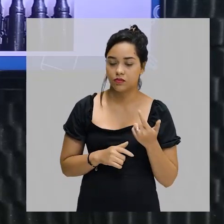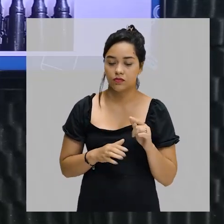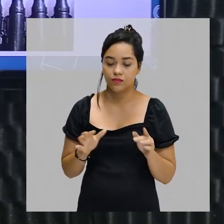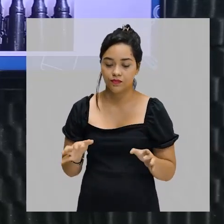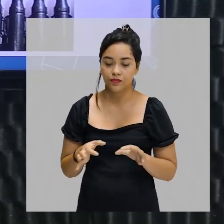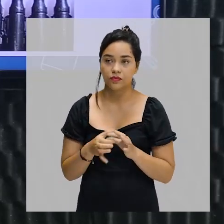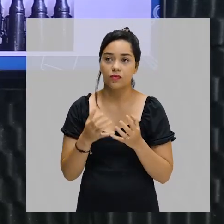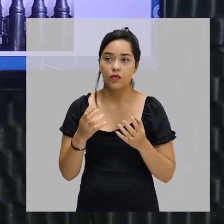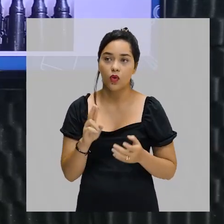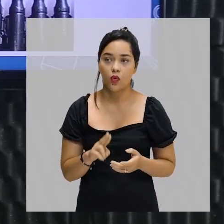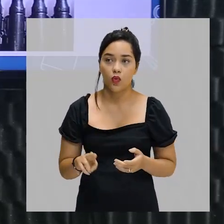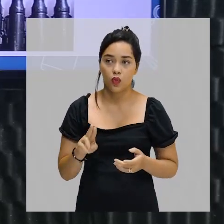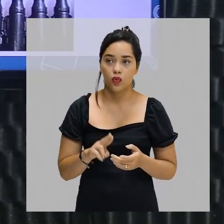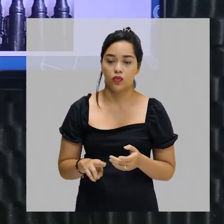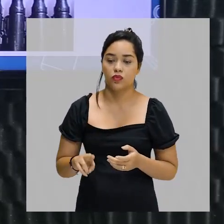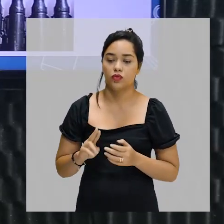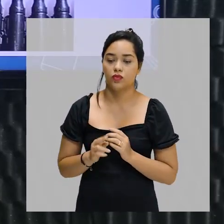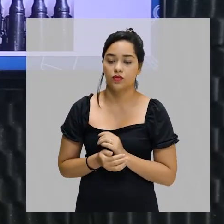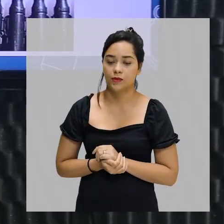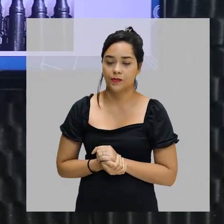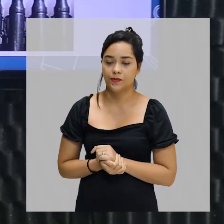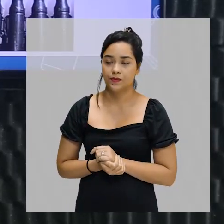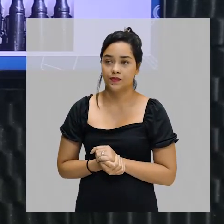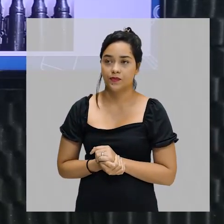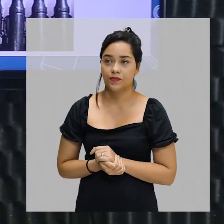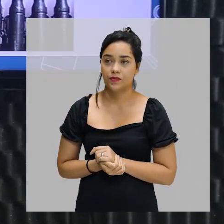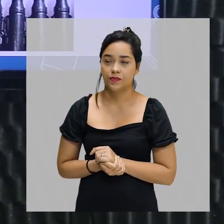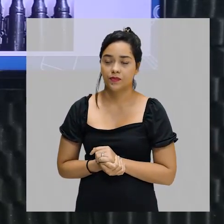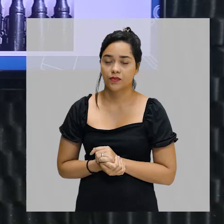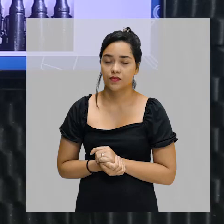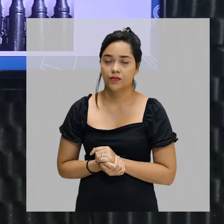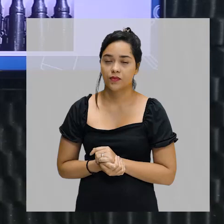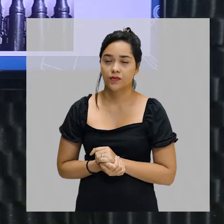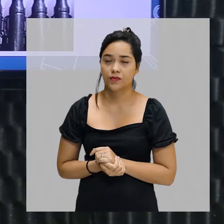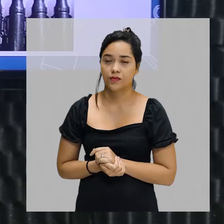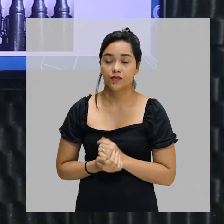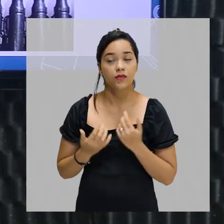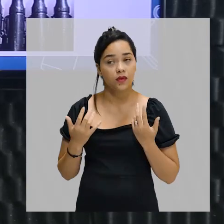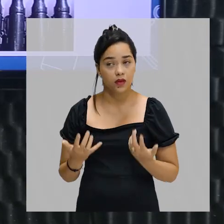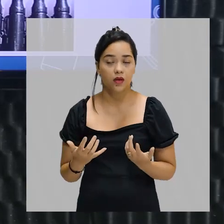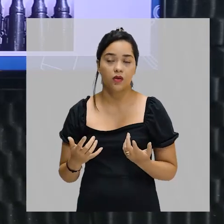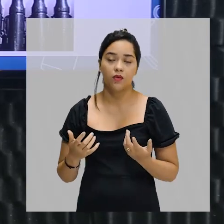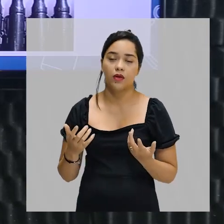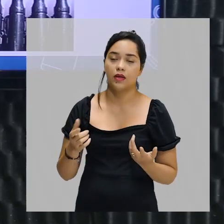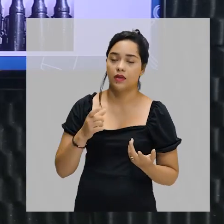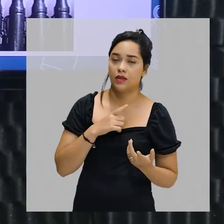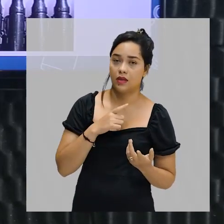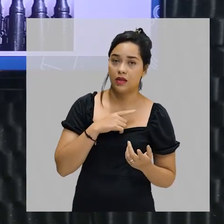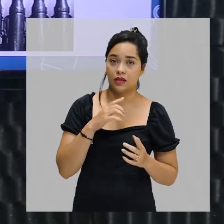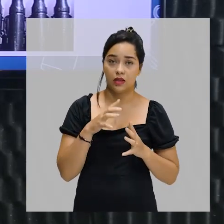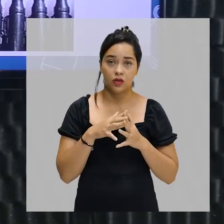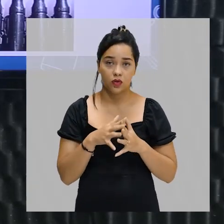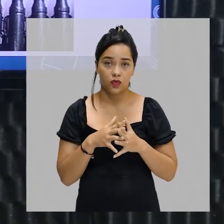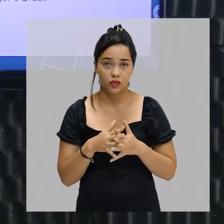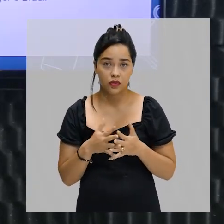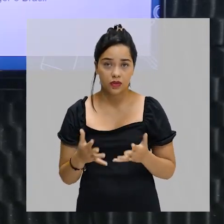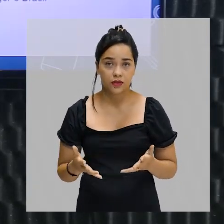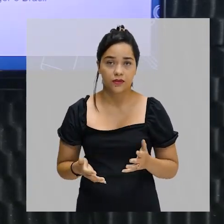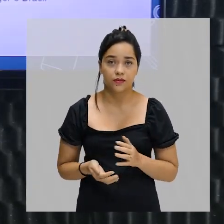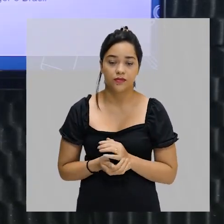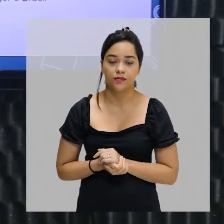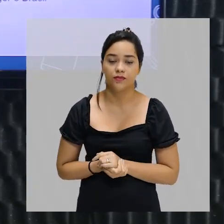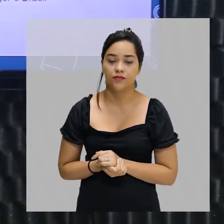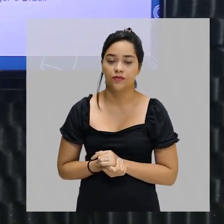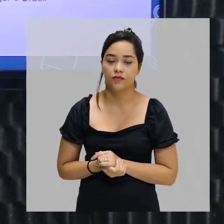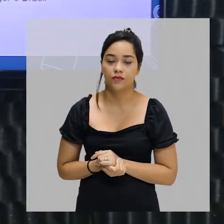consenso quanto ao uso desse tipo de projétil, tá ok? Então tem essa confusãozinha aí.